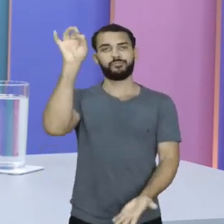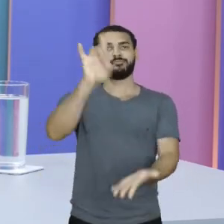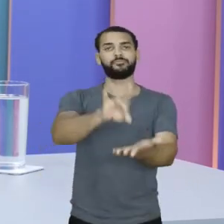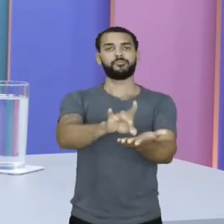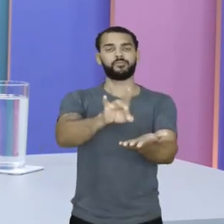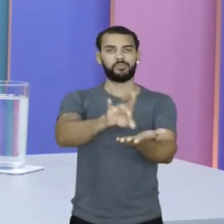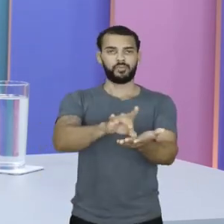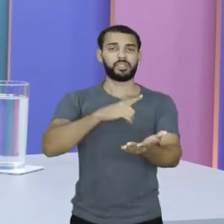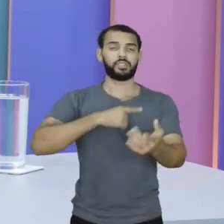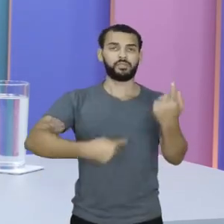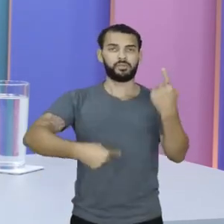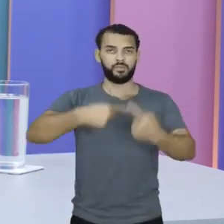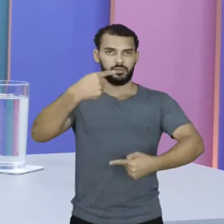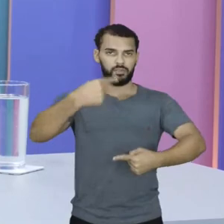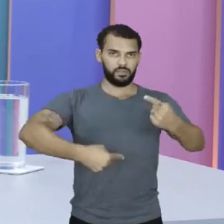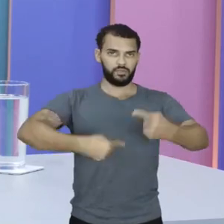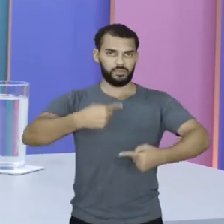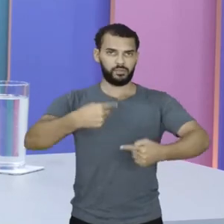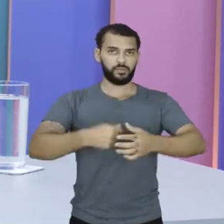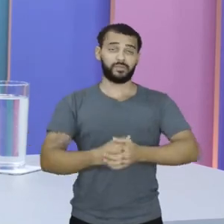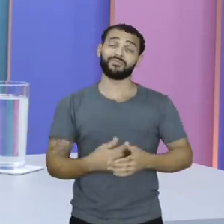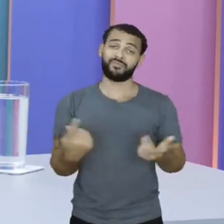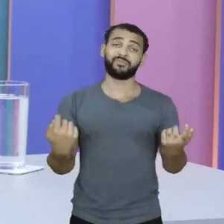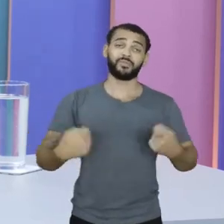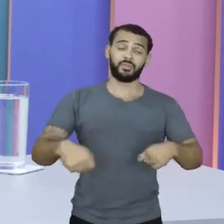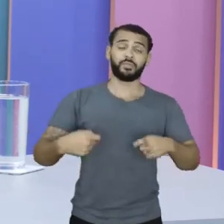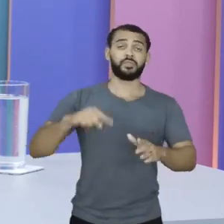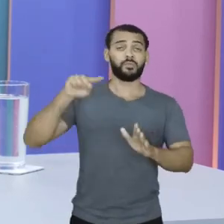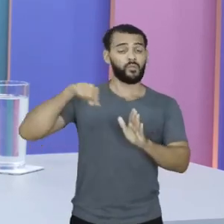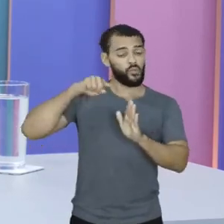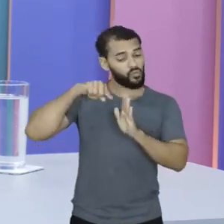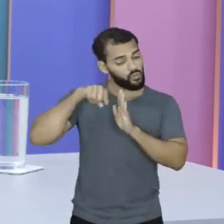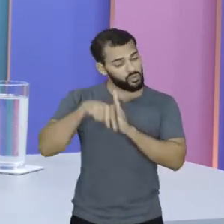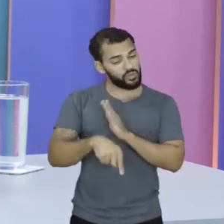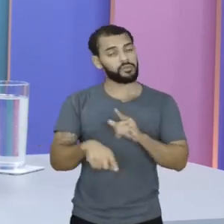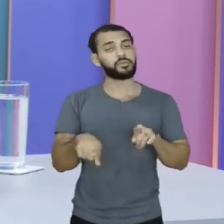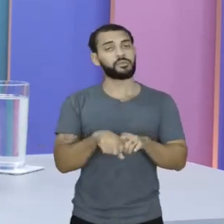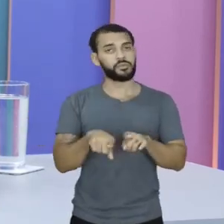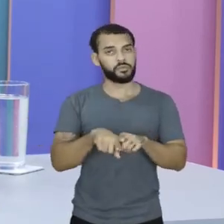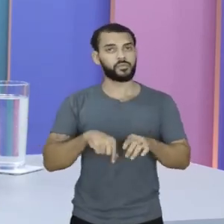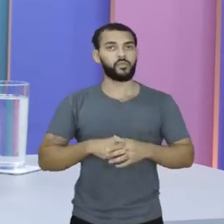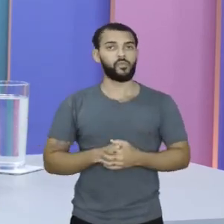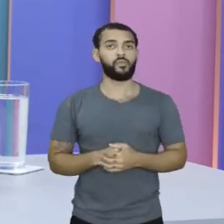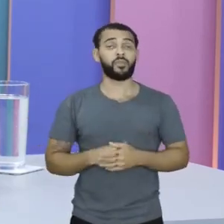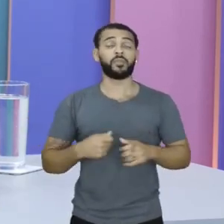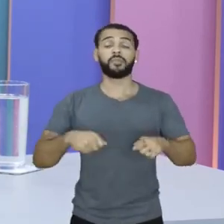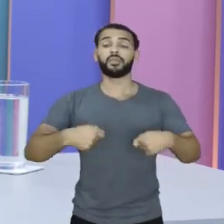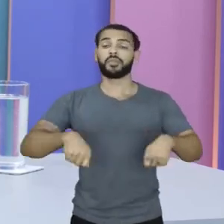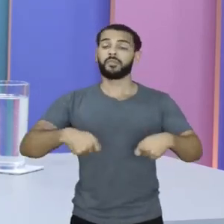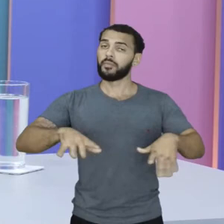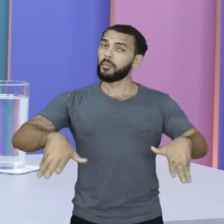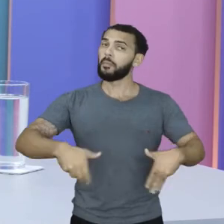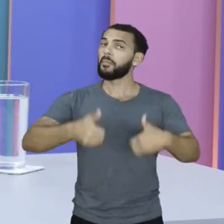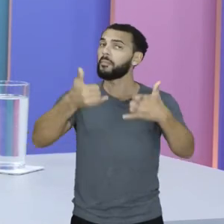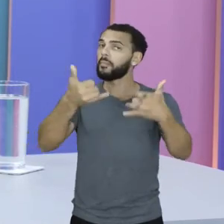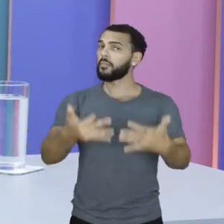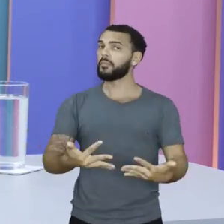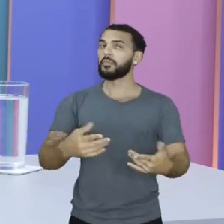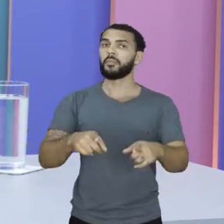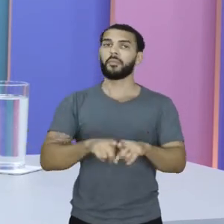essas políticas públicas, que precisam ainda ser muito aprofundadas, né? Melhor consolidadas, mas